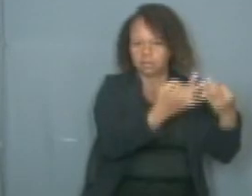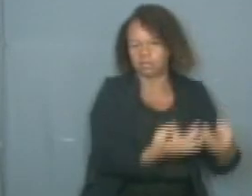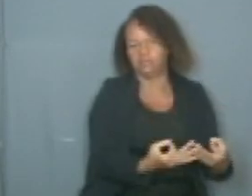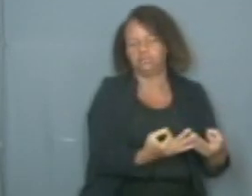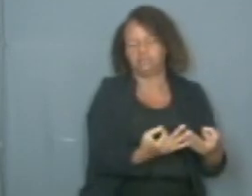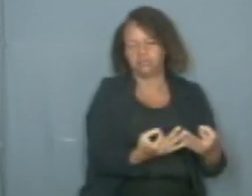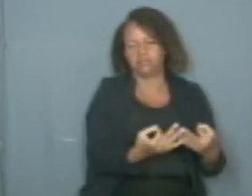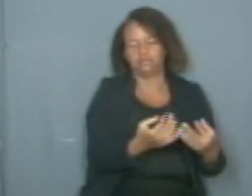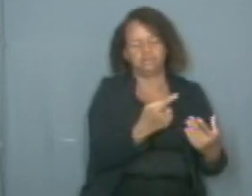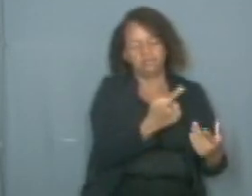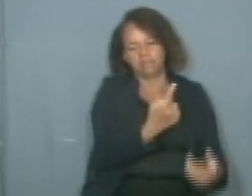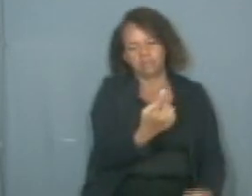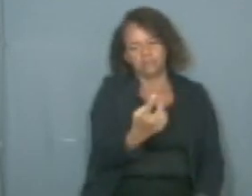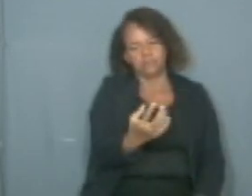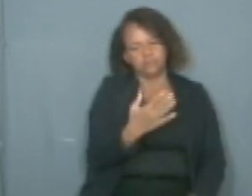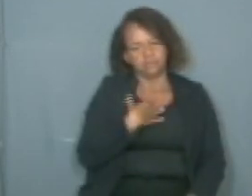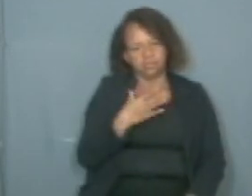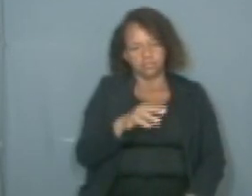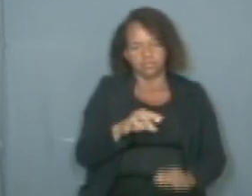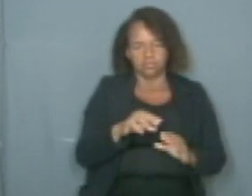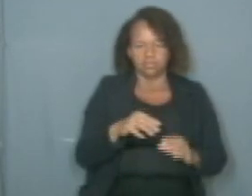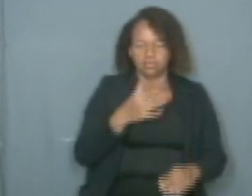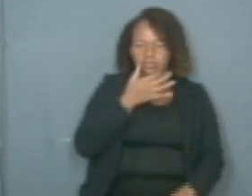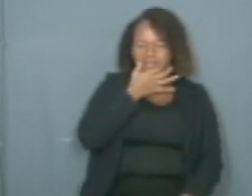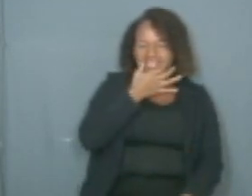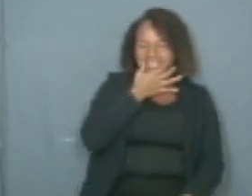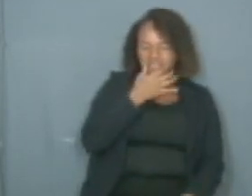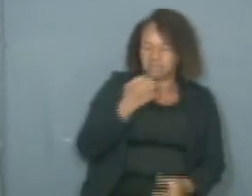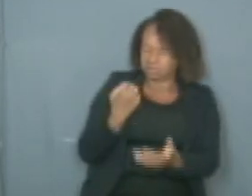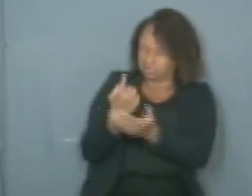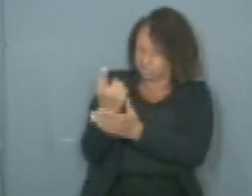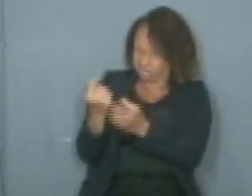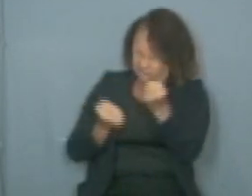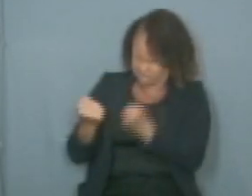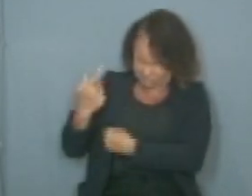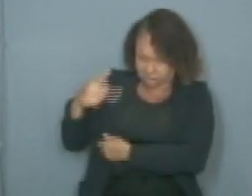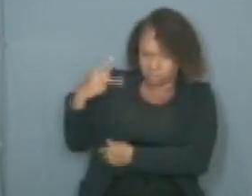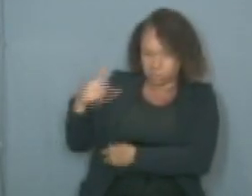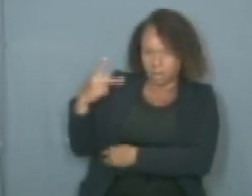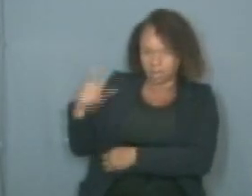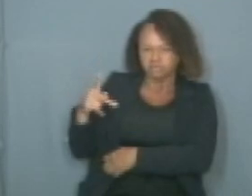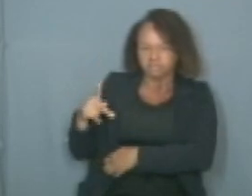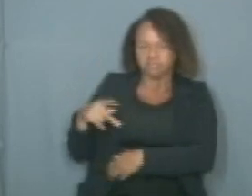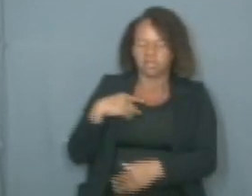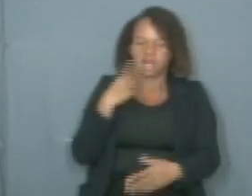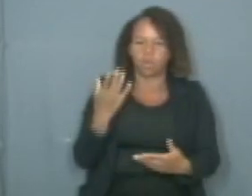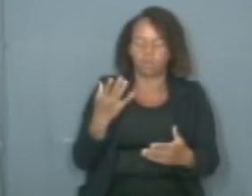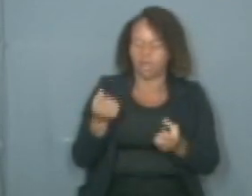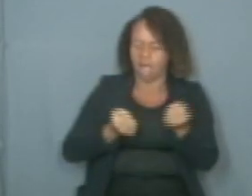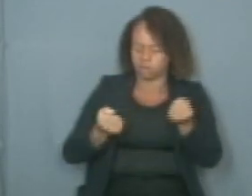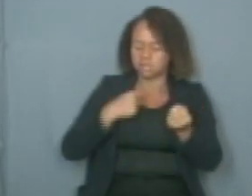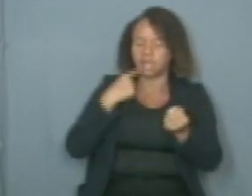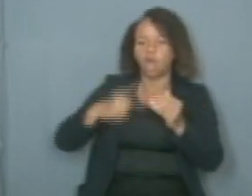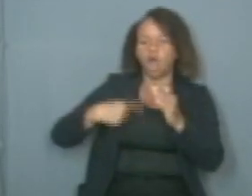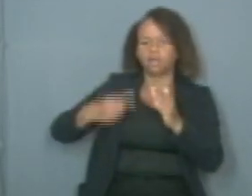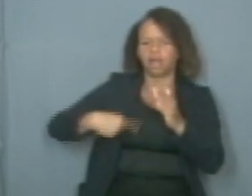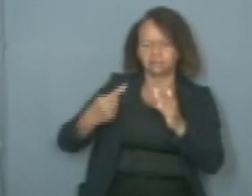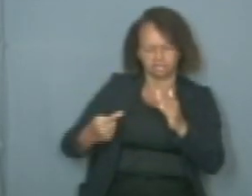É como se você viesse para mim, Eduardo, e viesse comprar um carro. Eu vendo o carro para você, eu entregasse o carro sem roda. Você vai fazer o quê com o carro sem